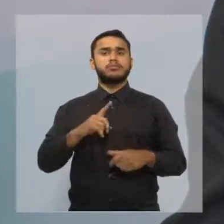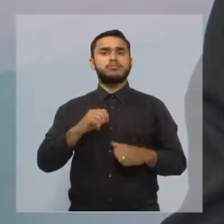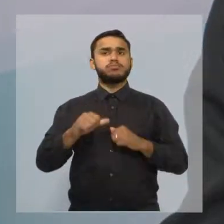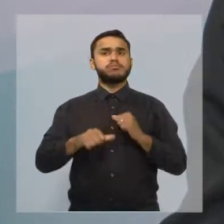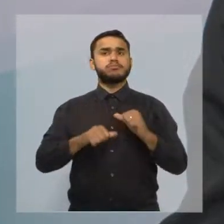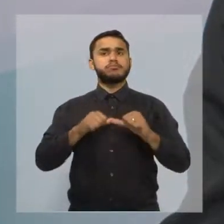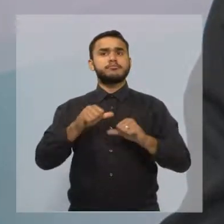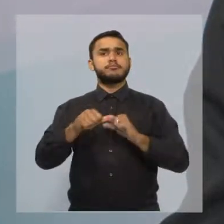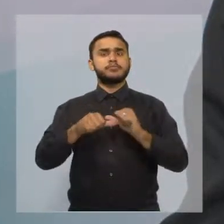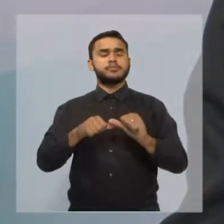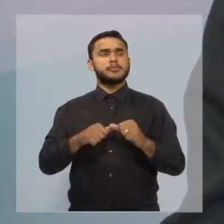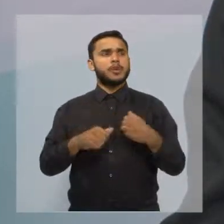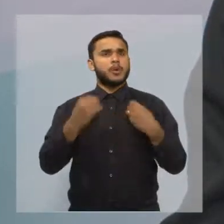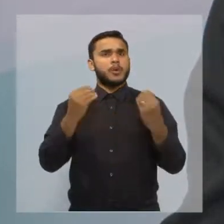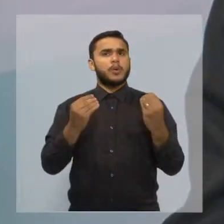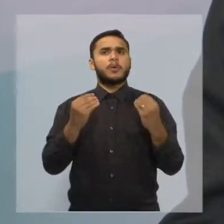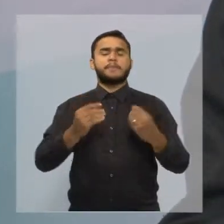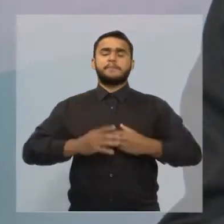Bolsonaro.